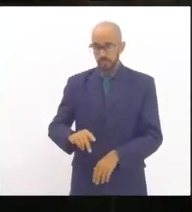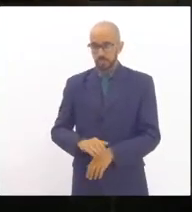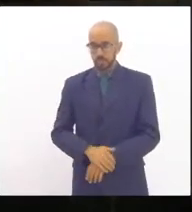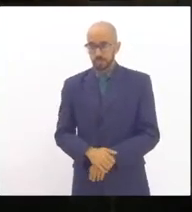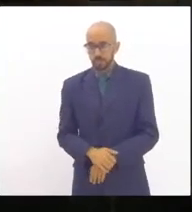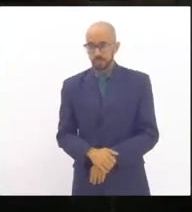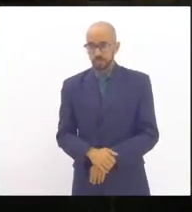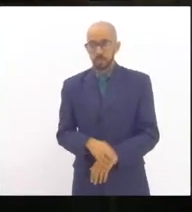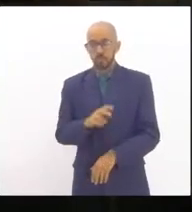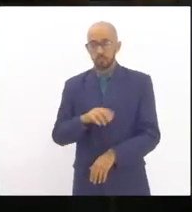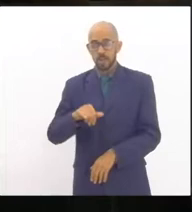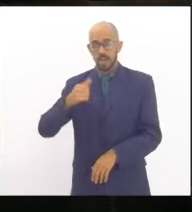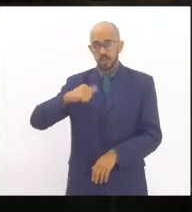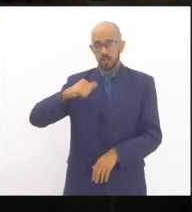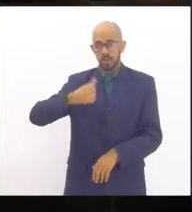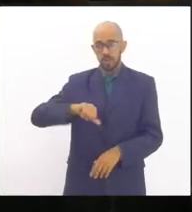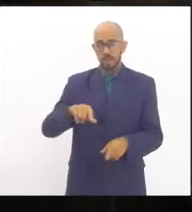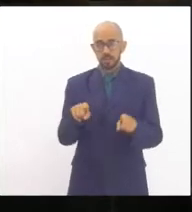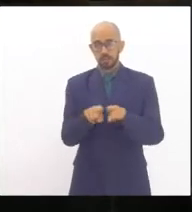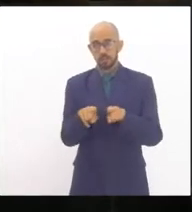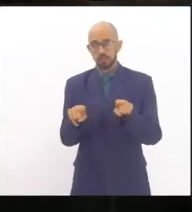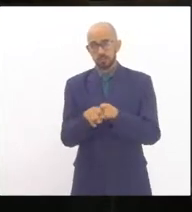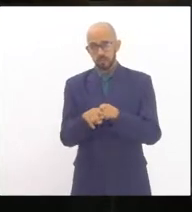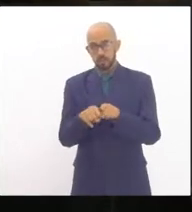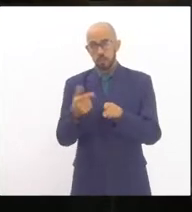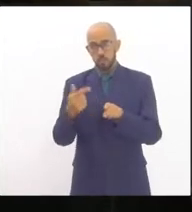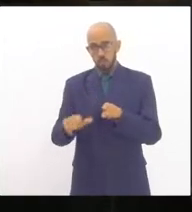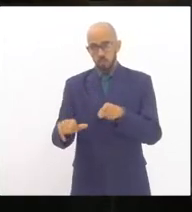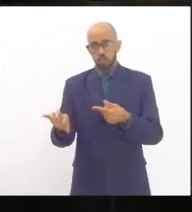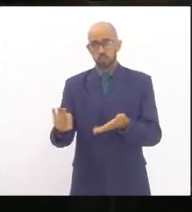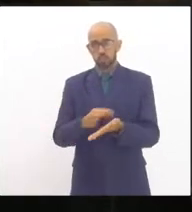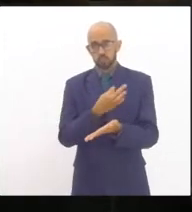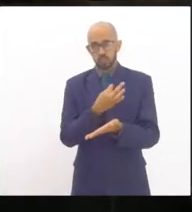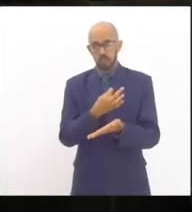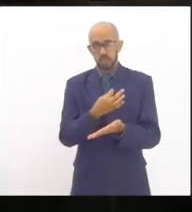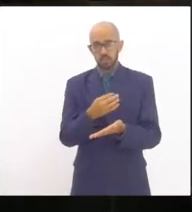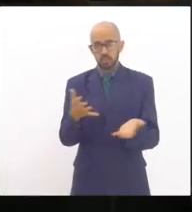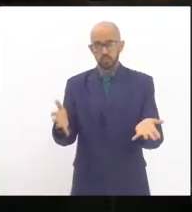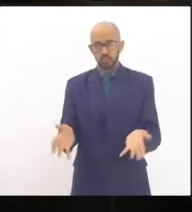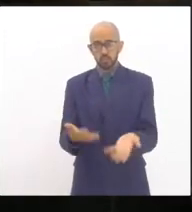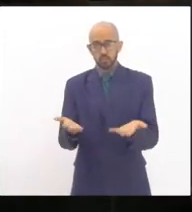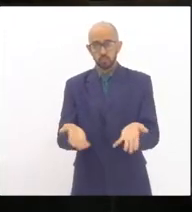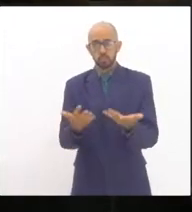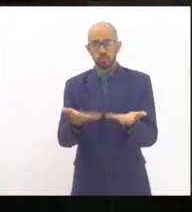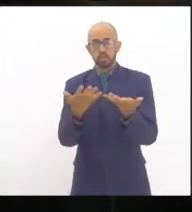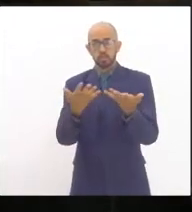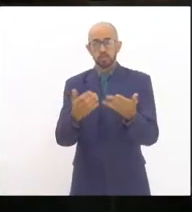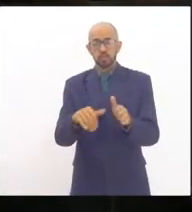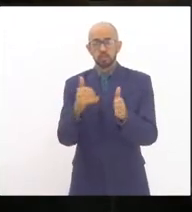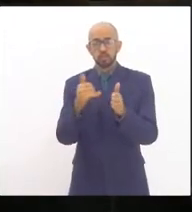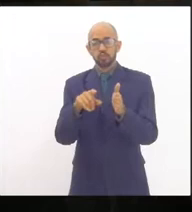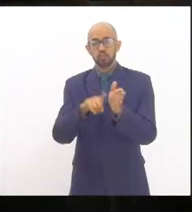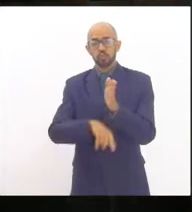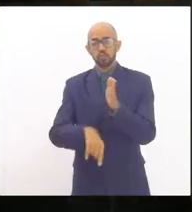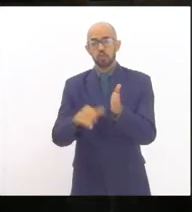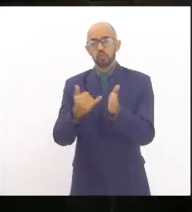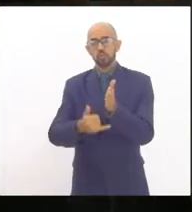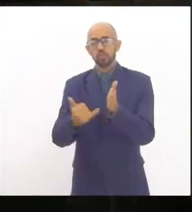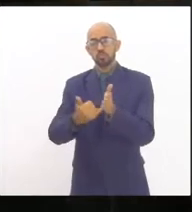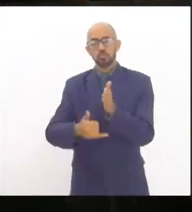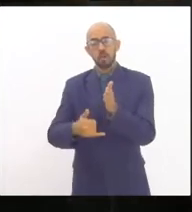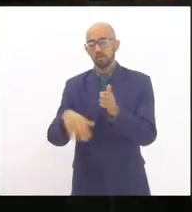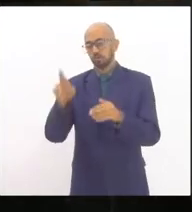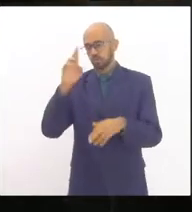e vai analisar também em outro contrato os incentivos fiscais senhora presidente